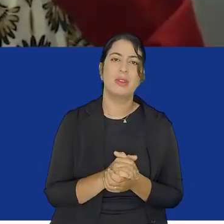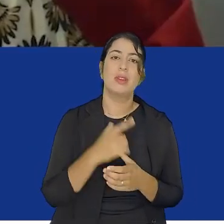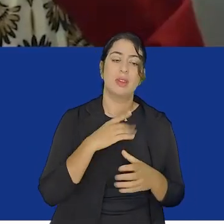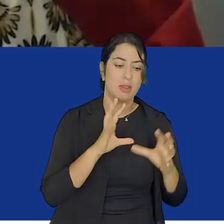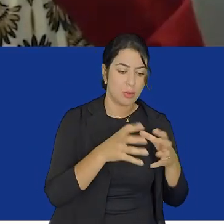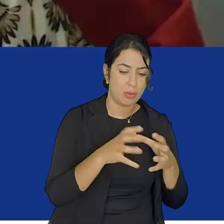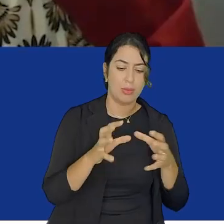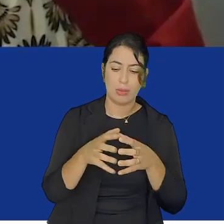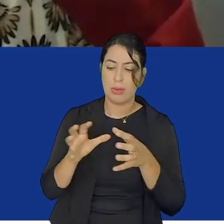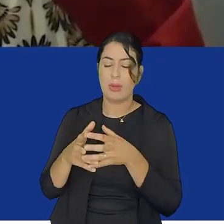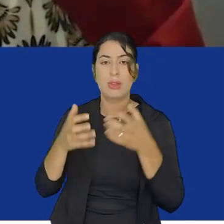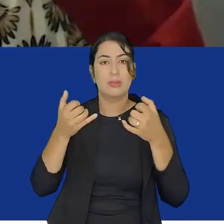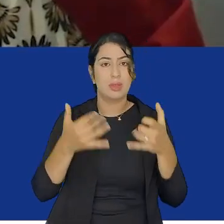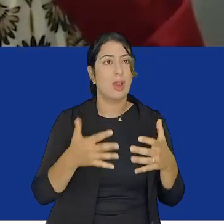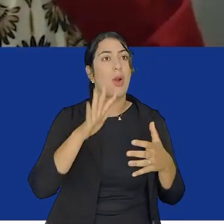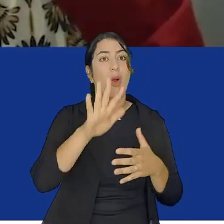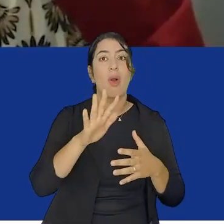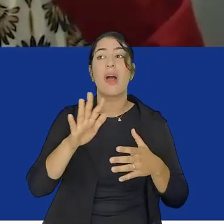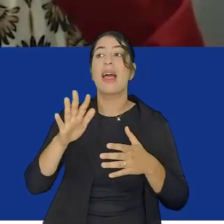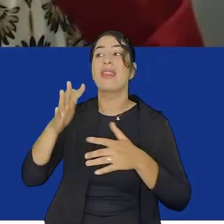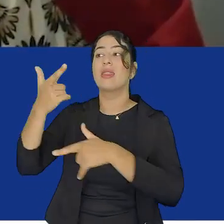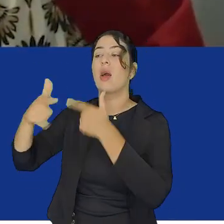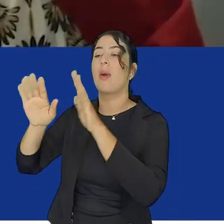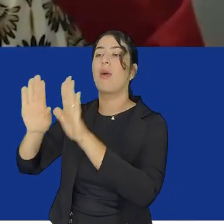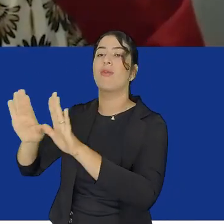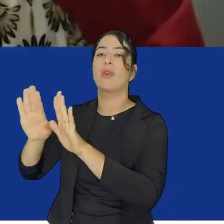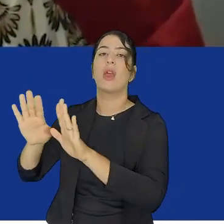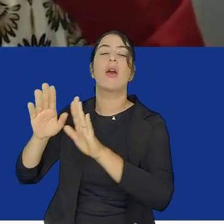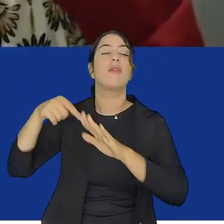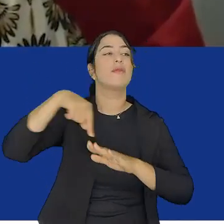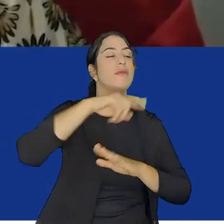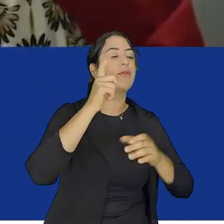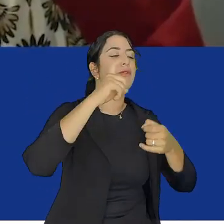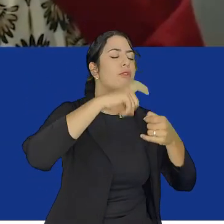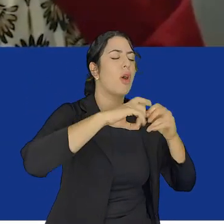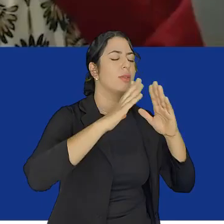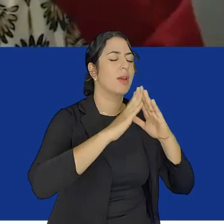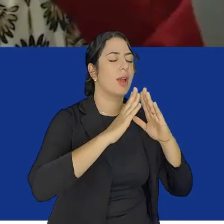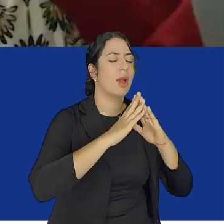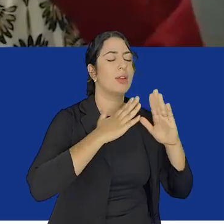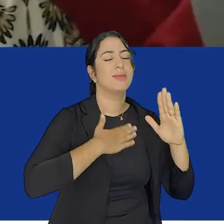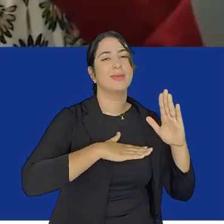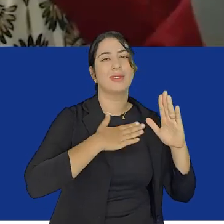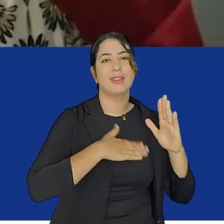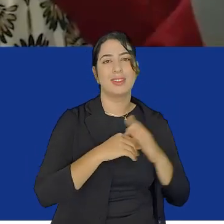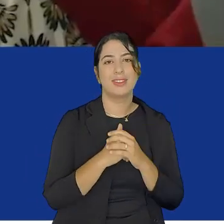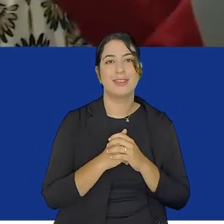trabalhando desconexão, porque é algo que, de fato, traz conflito,